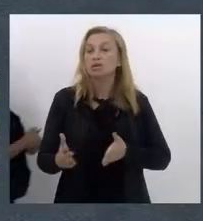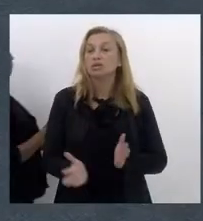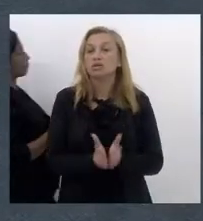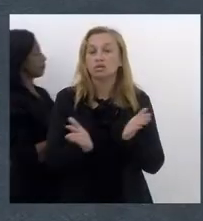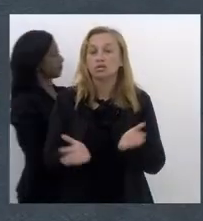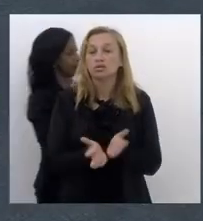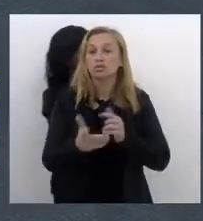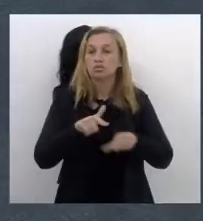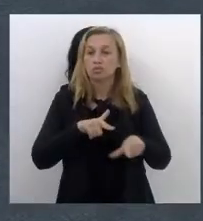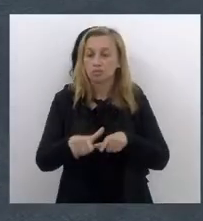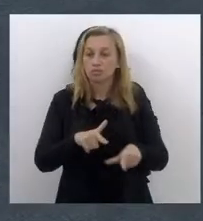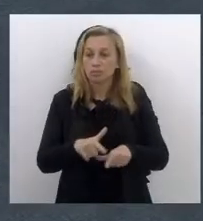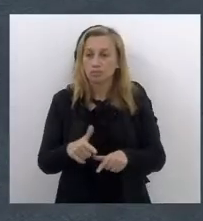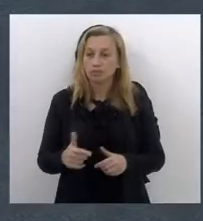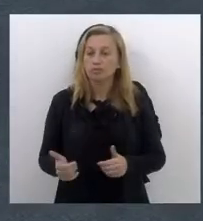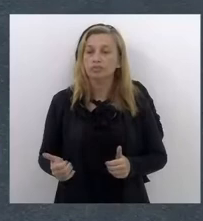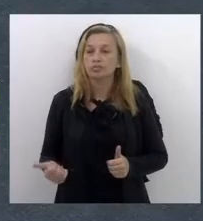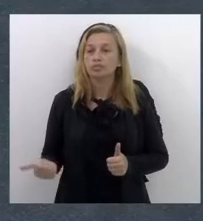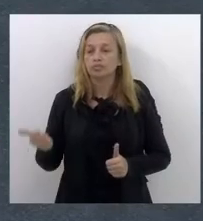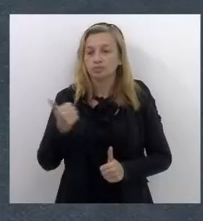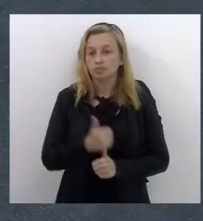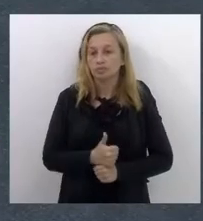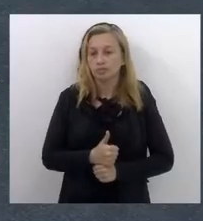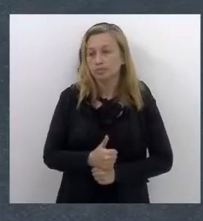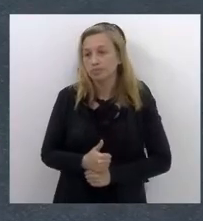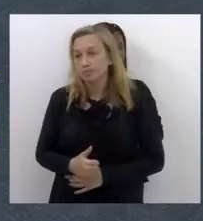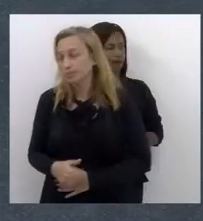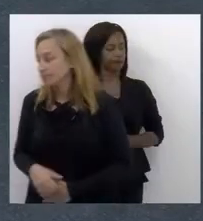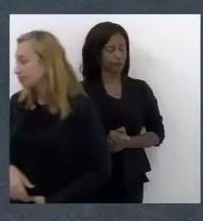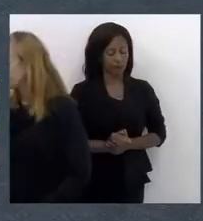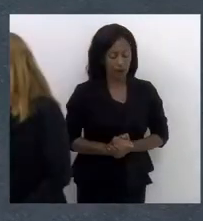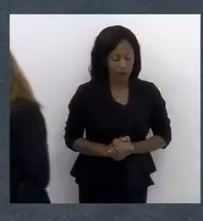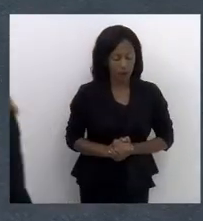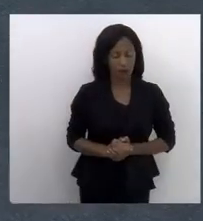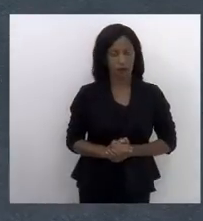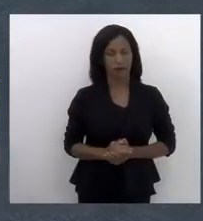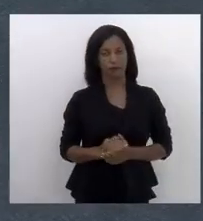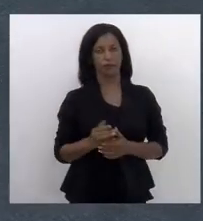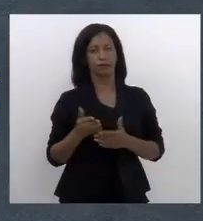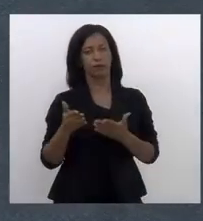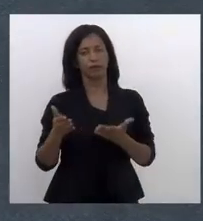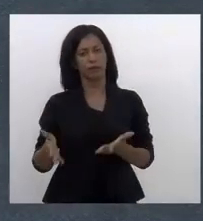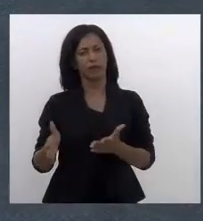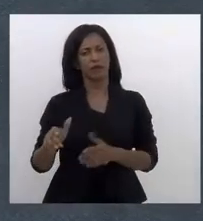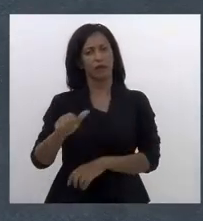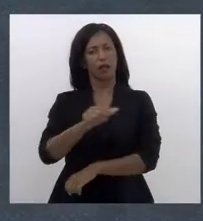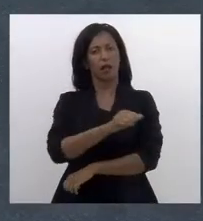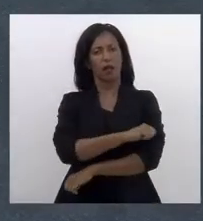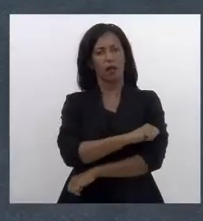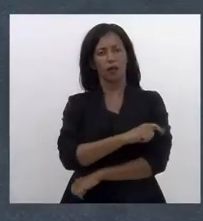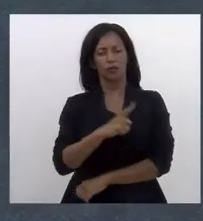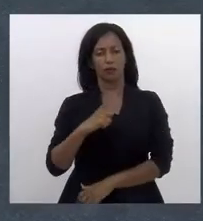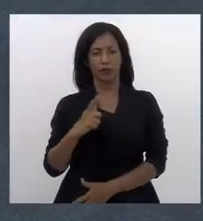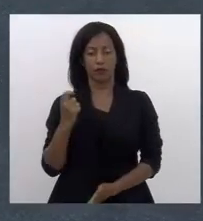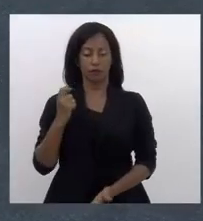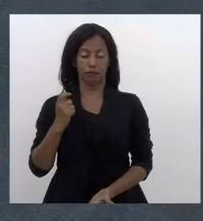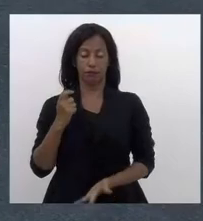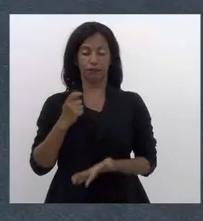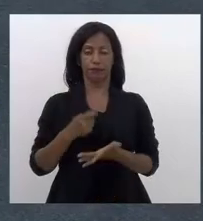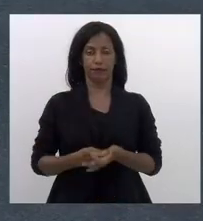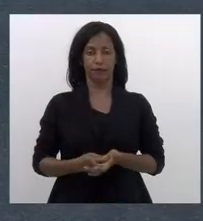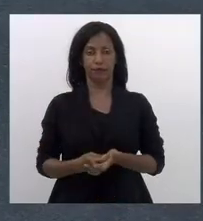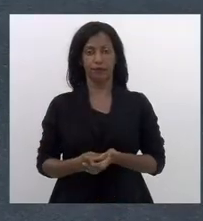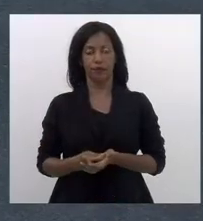trabalhadora à universidade pública, né? Que esses estudantes tenham garantia